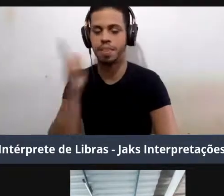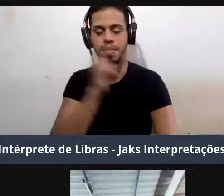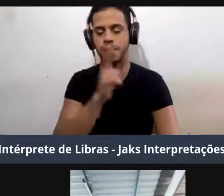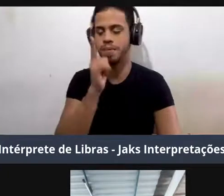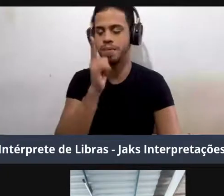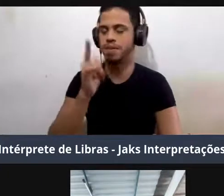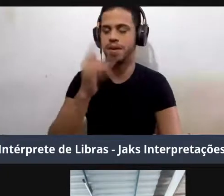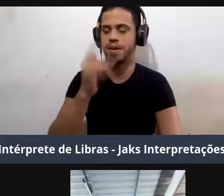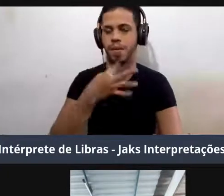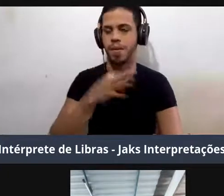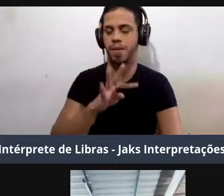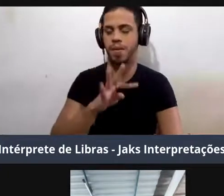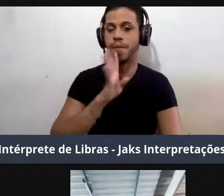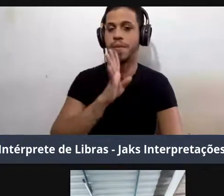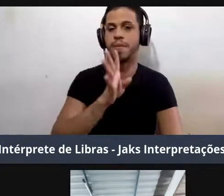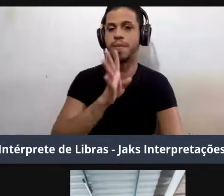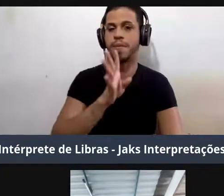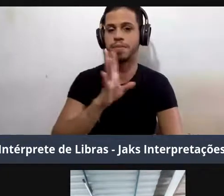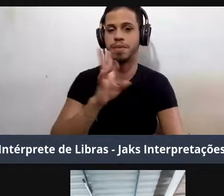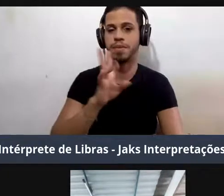como indígenas.